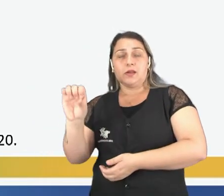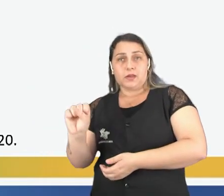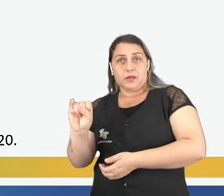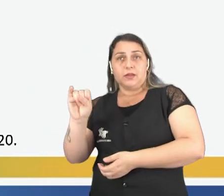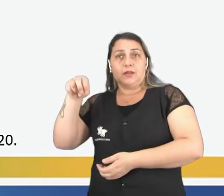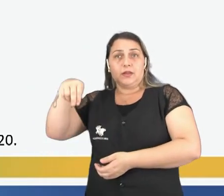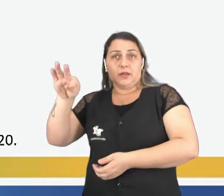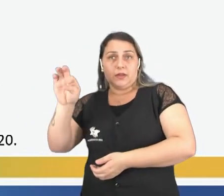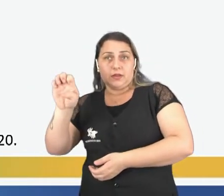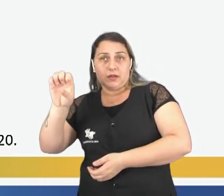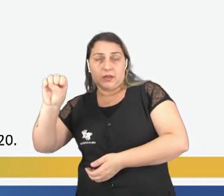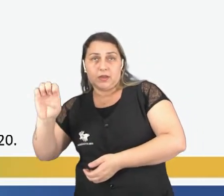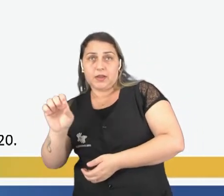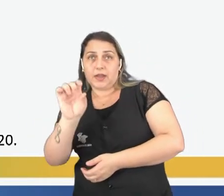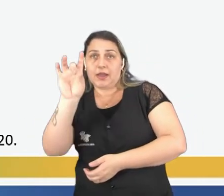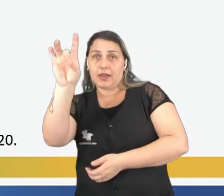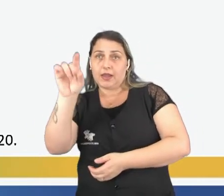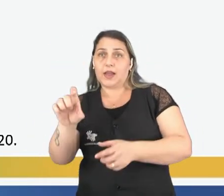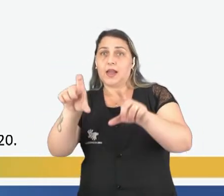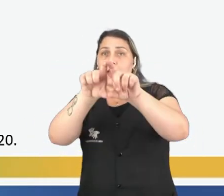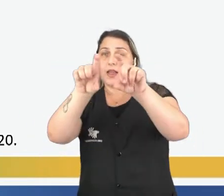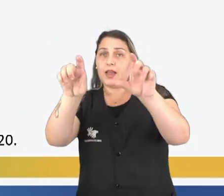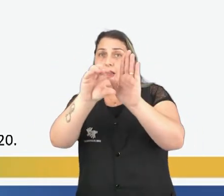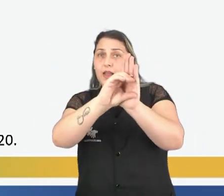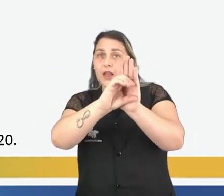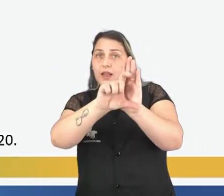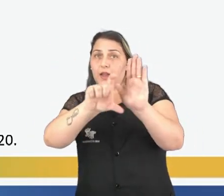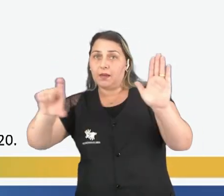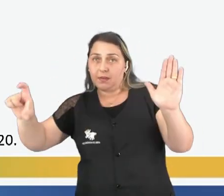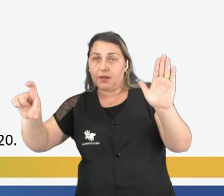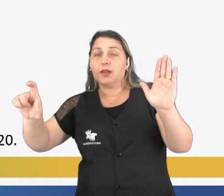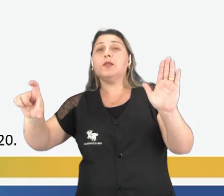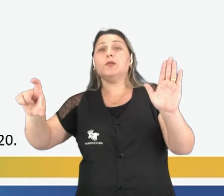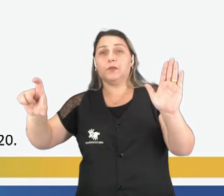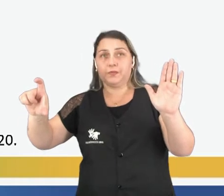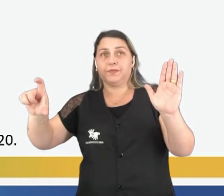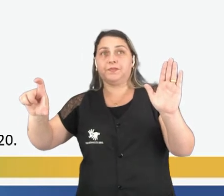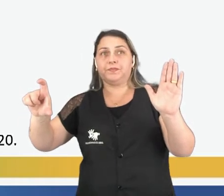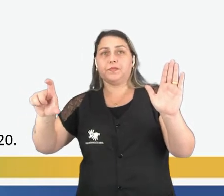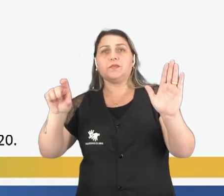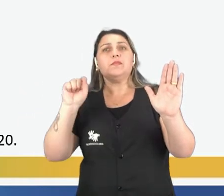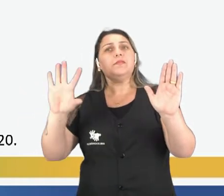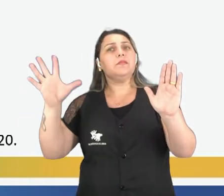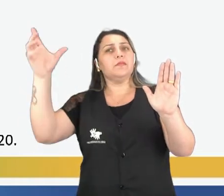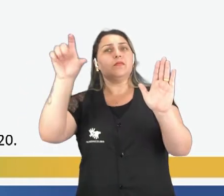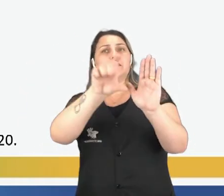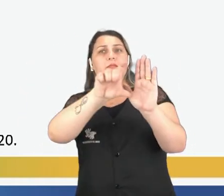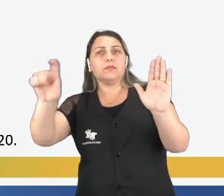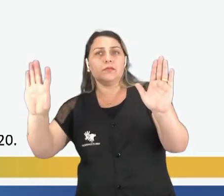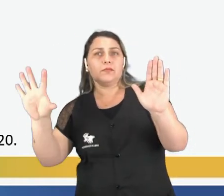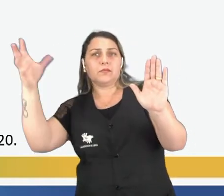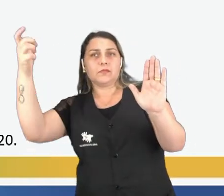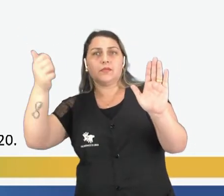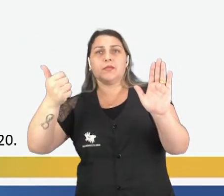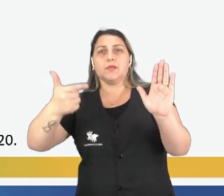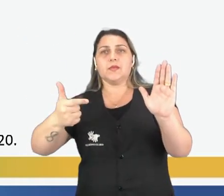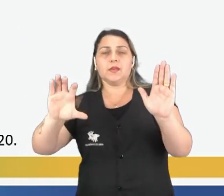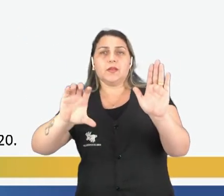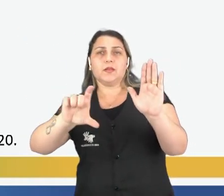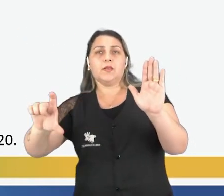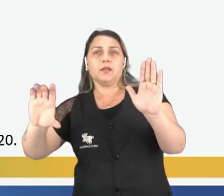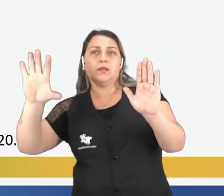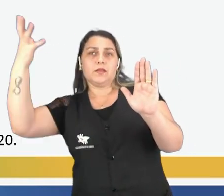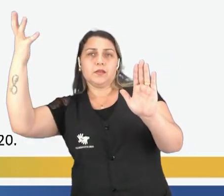Uma síntese de cada capítulo ou de cada parte da obra. O que vai acontecer em cada capítulo. No primeiro capítulo aconteceu isso, no segundo